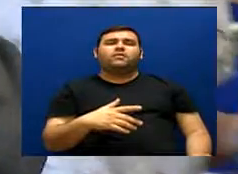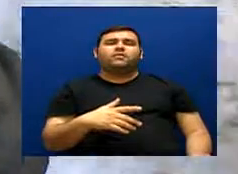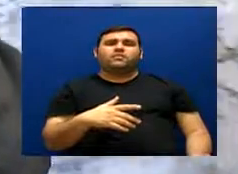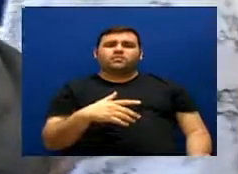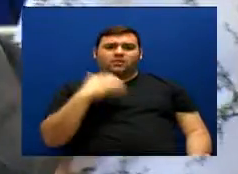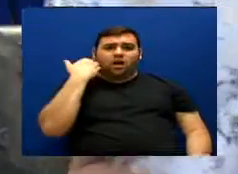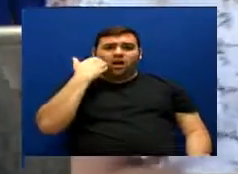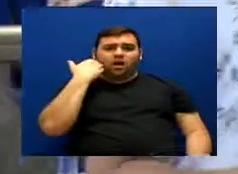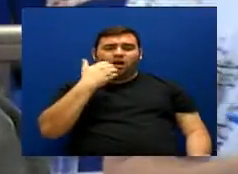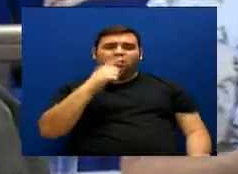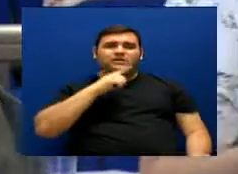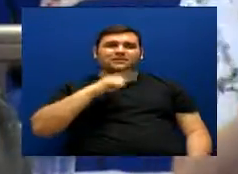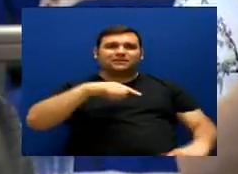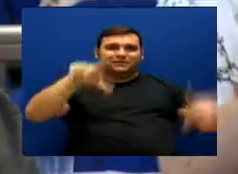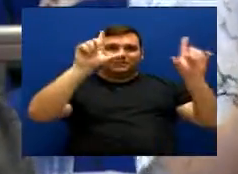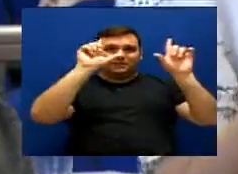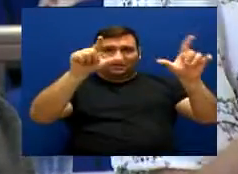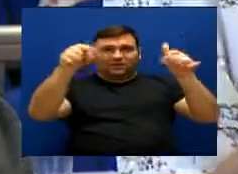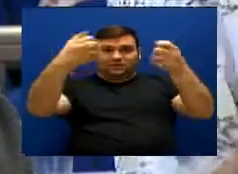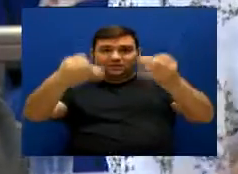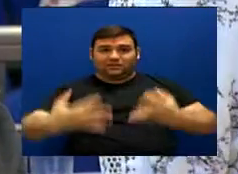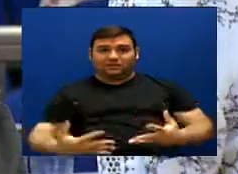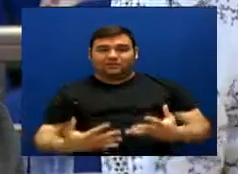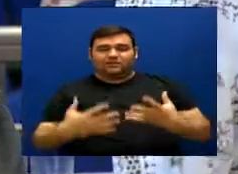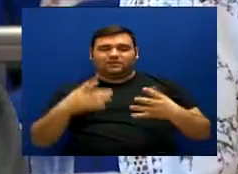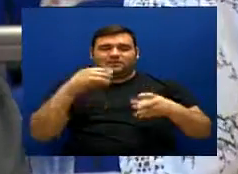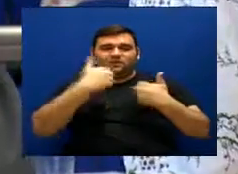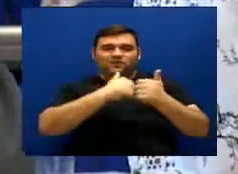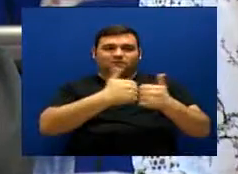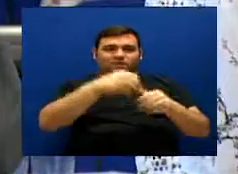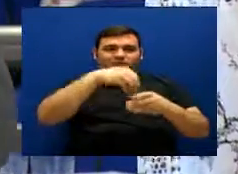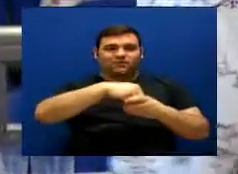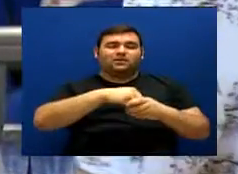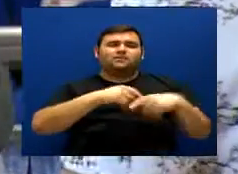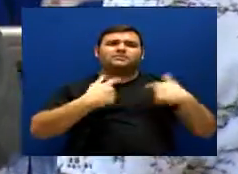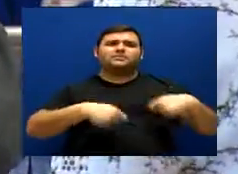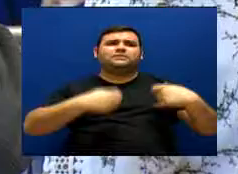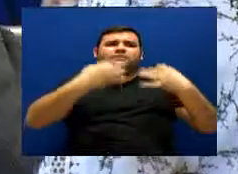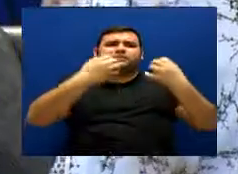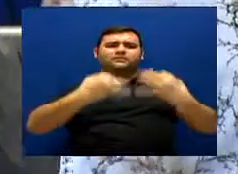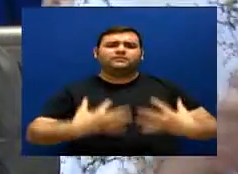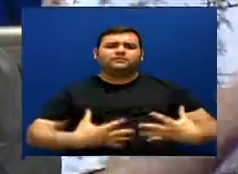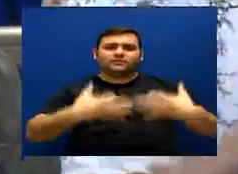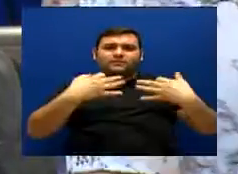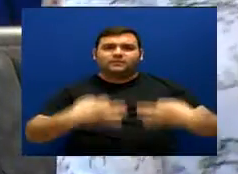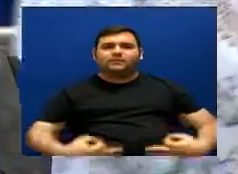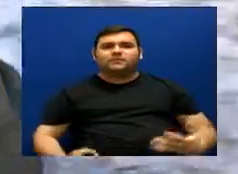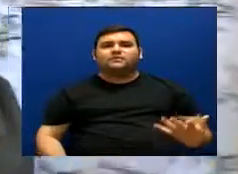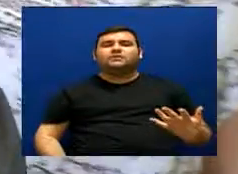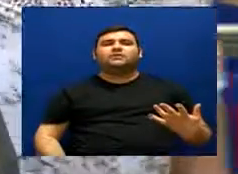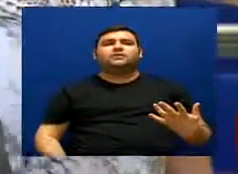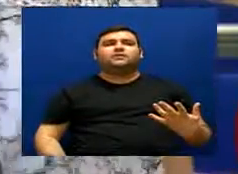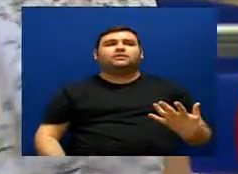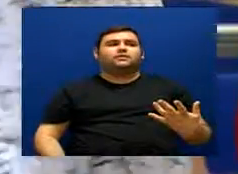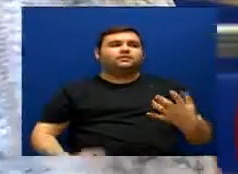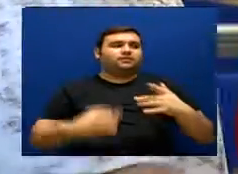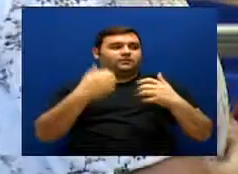já. No cartaz que a senhora está sugerindo, dentro dos ônibus, que se especifique, né,